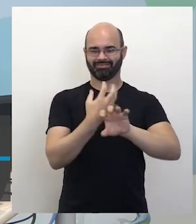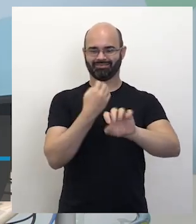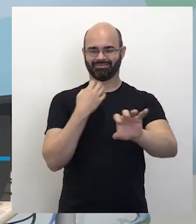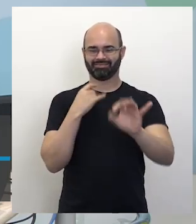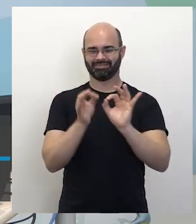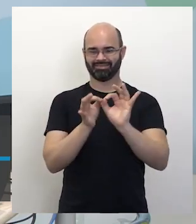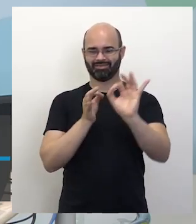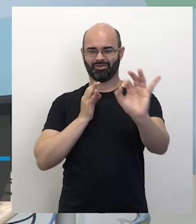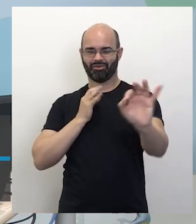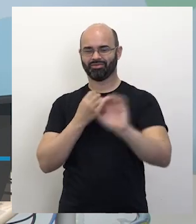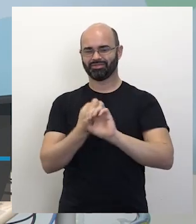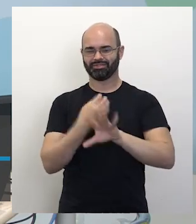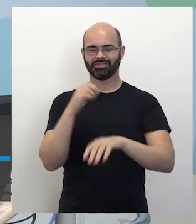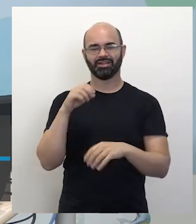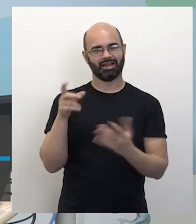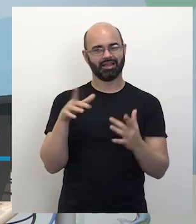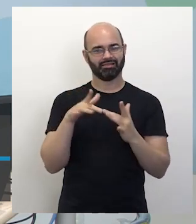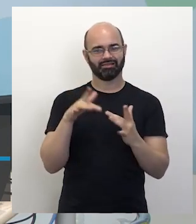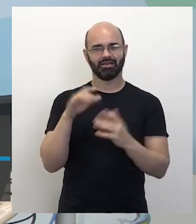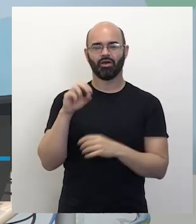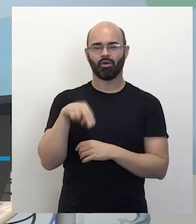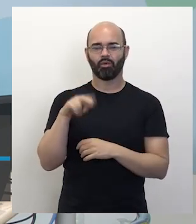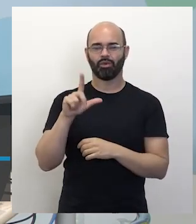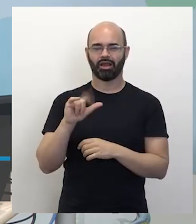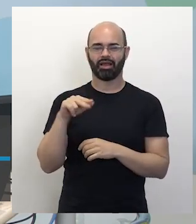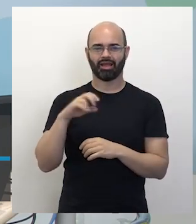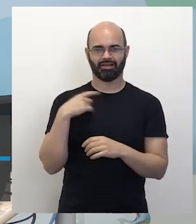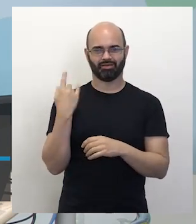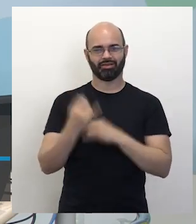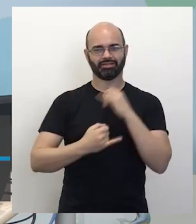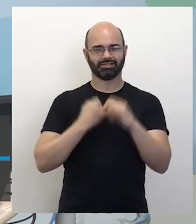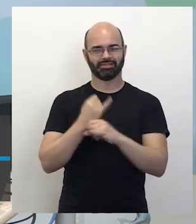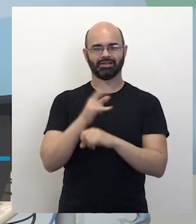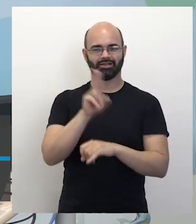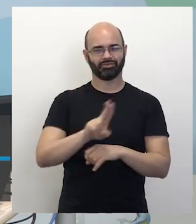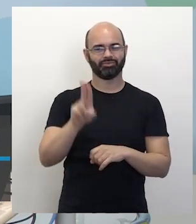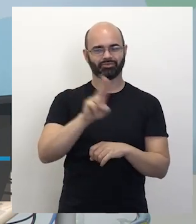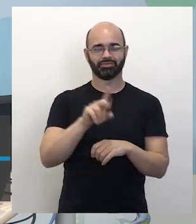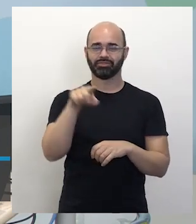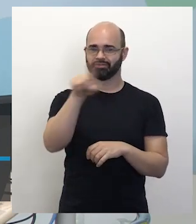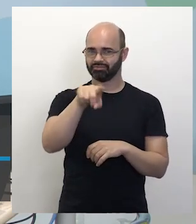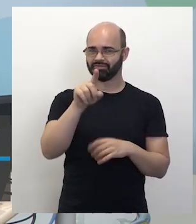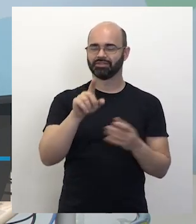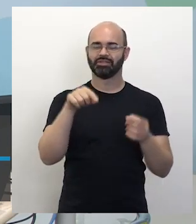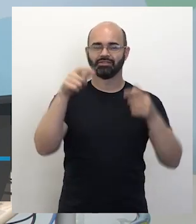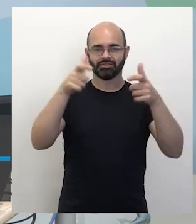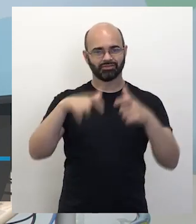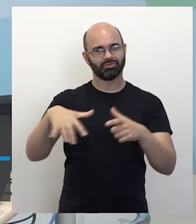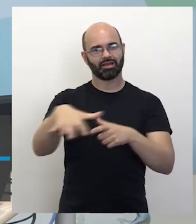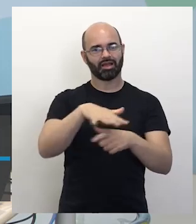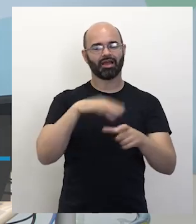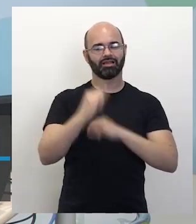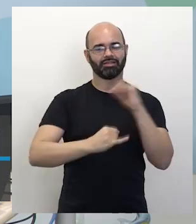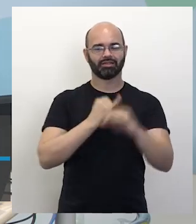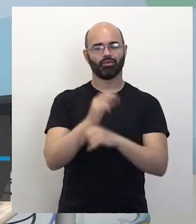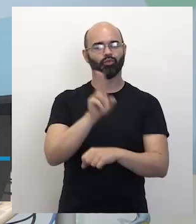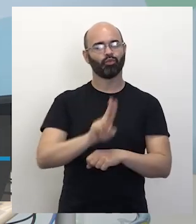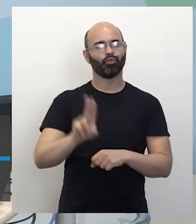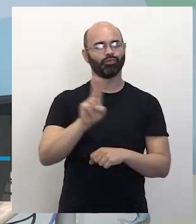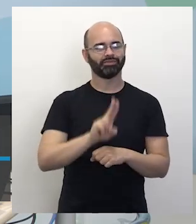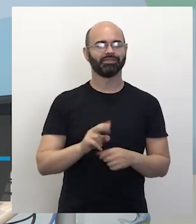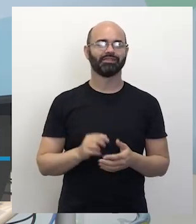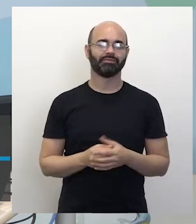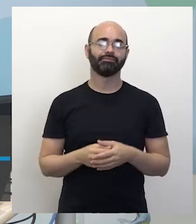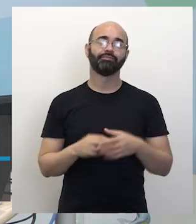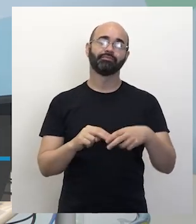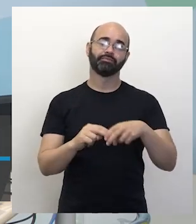esse espaço que é a internet. Com os professores de vocês também, vocês têm as aulas, estão ocupando esse espaço na internet. Por isso que a gente